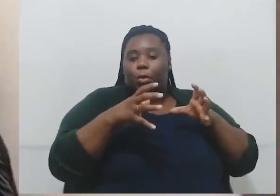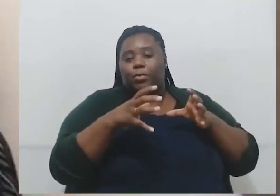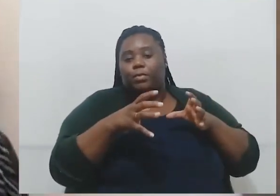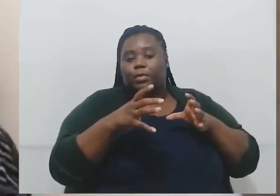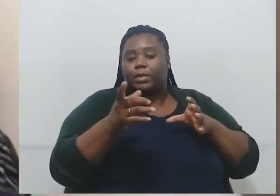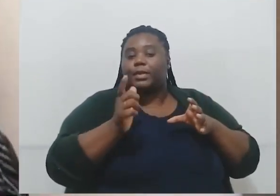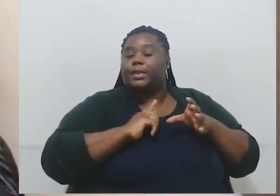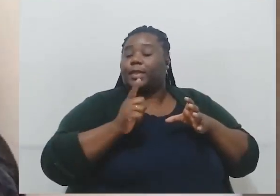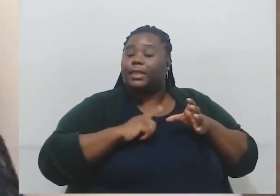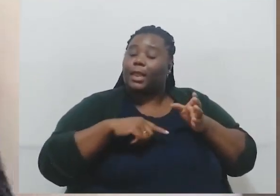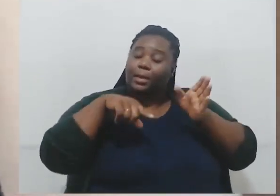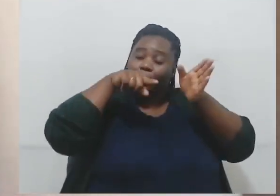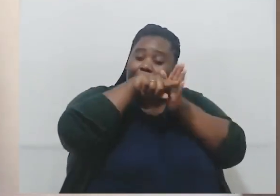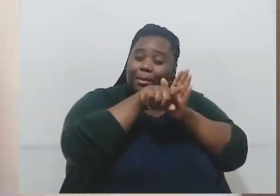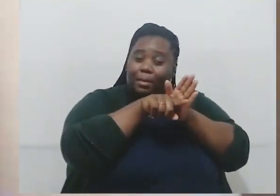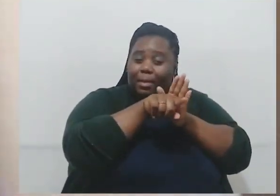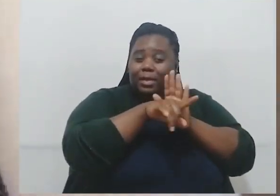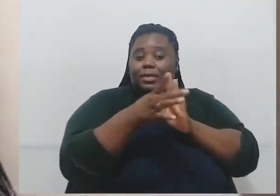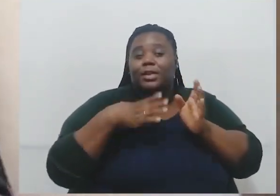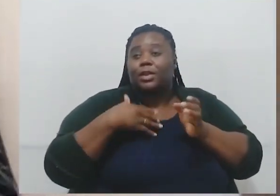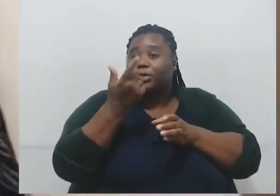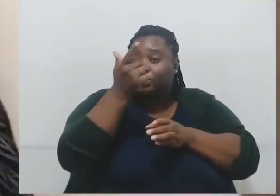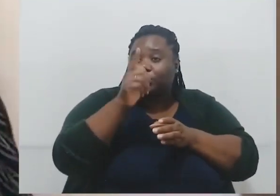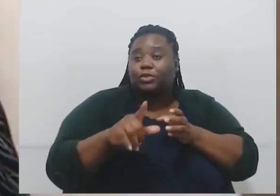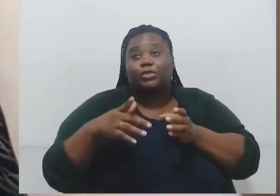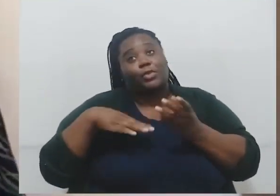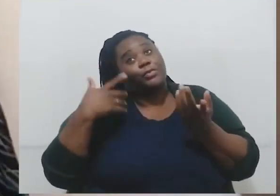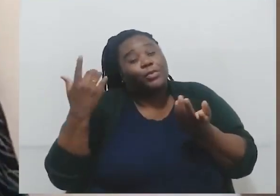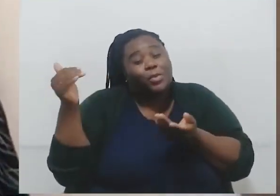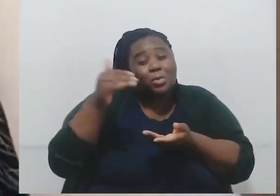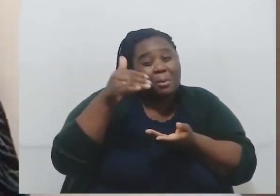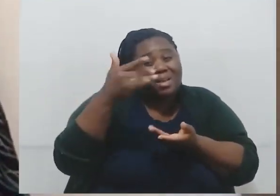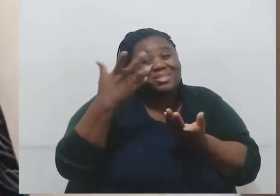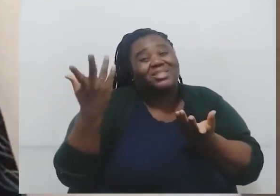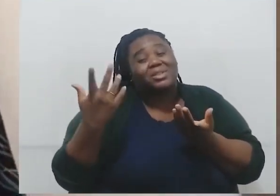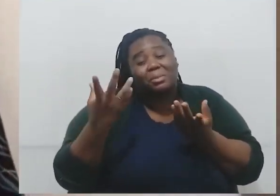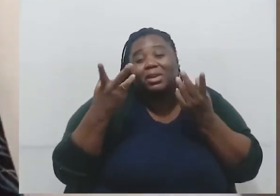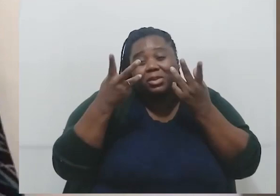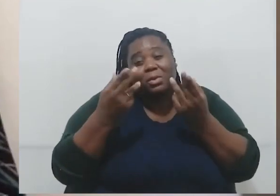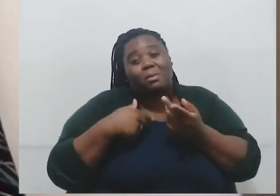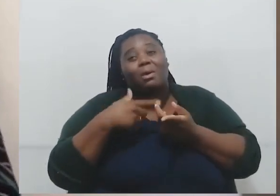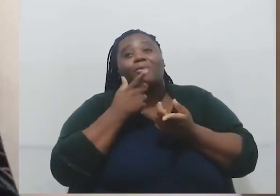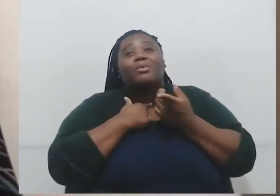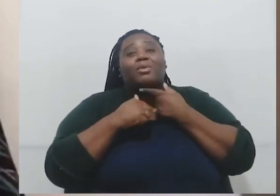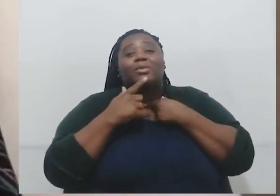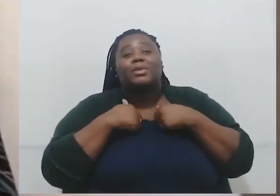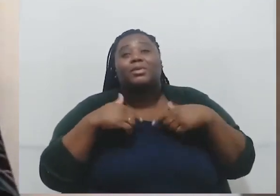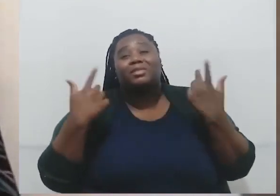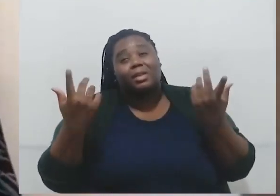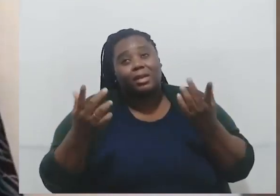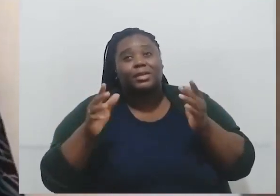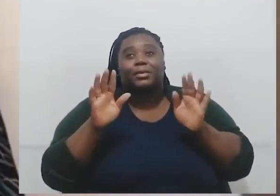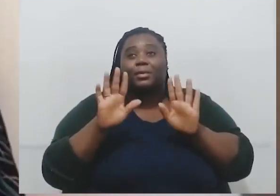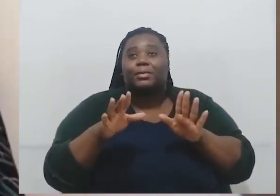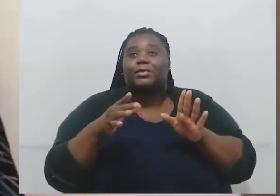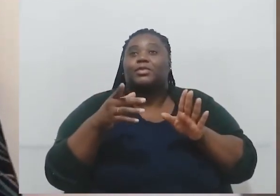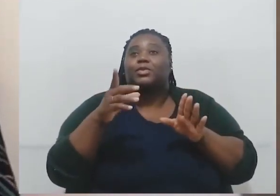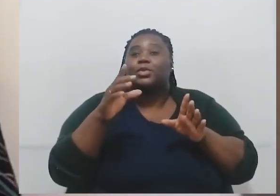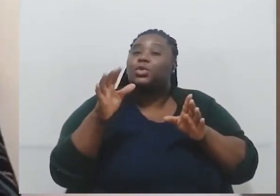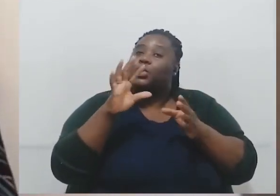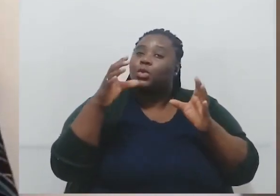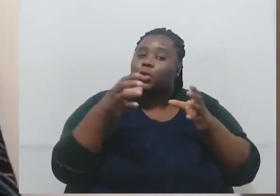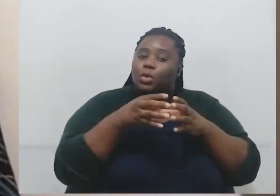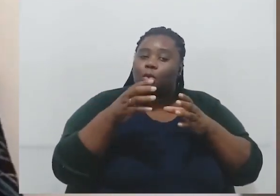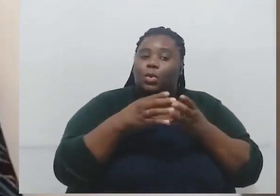não estou tão ativa como gostaria de estar nesse grupo de encenadoras, por motivos esses